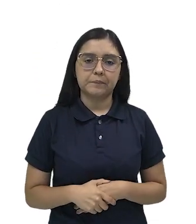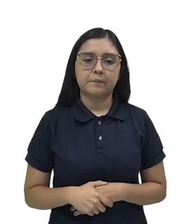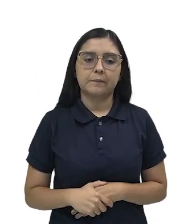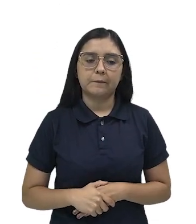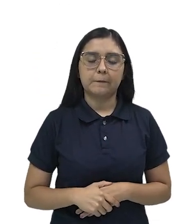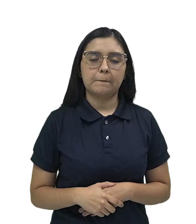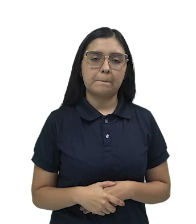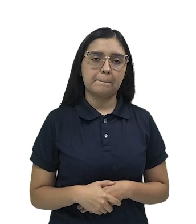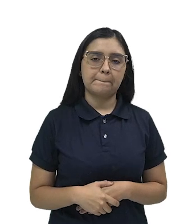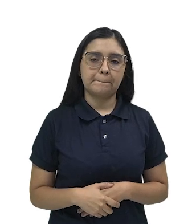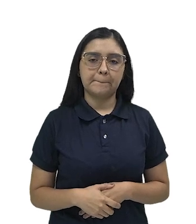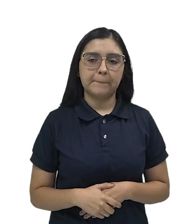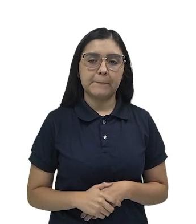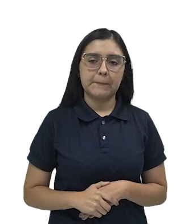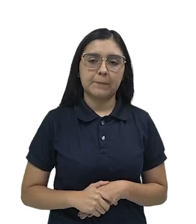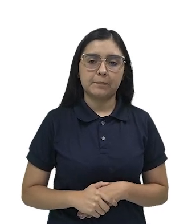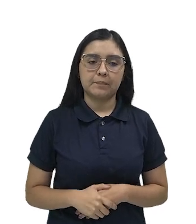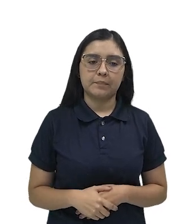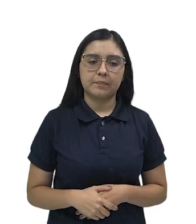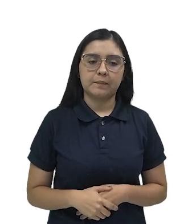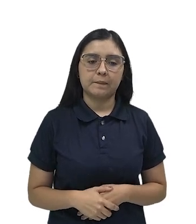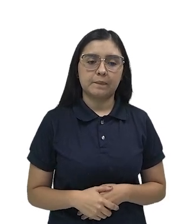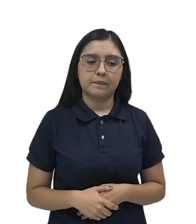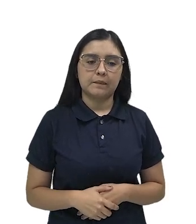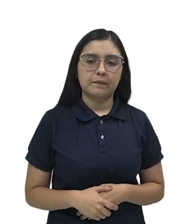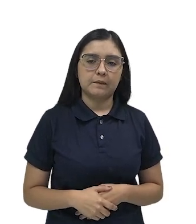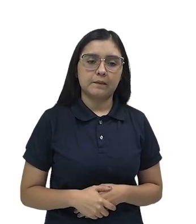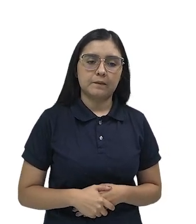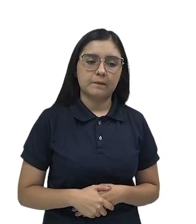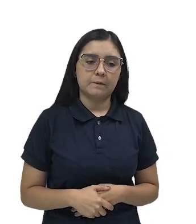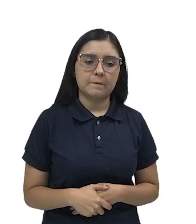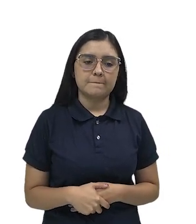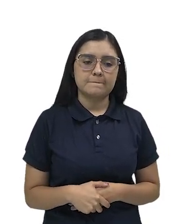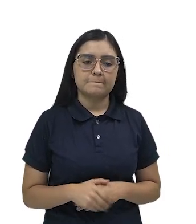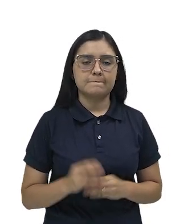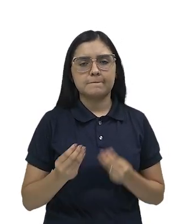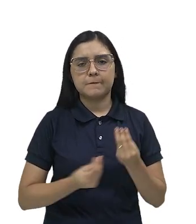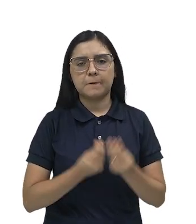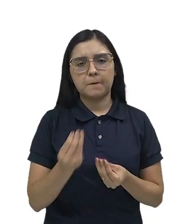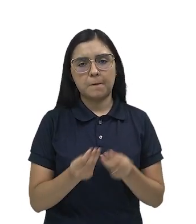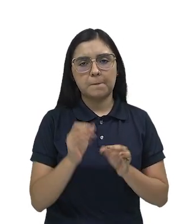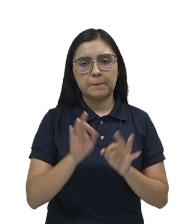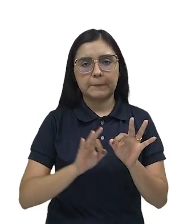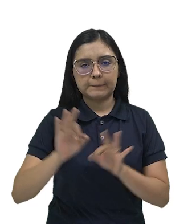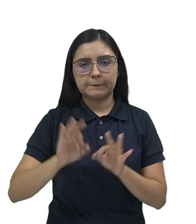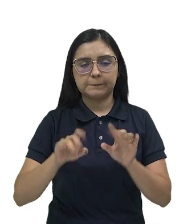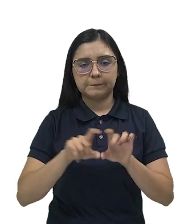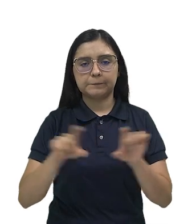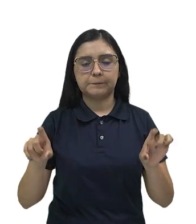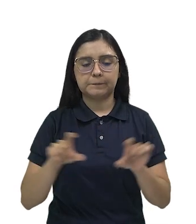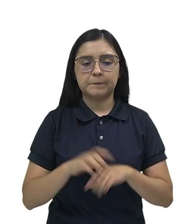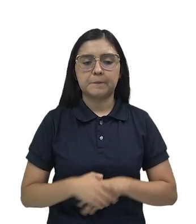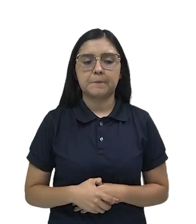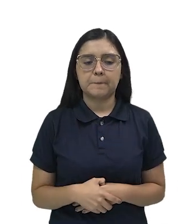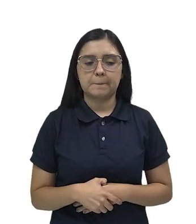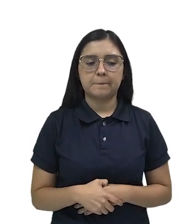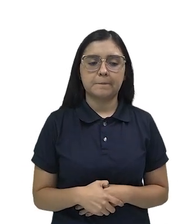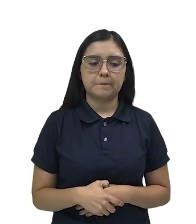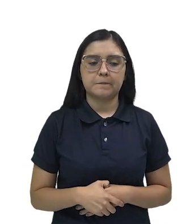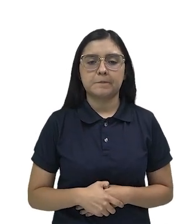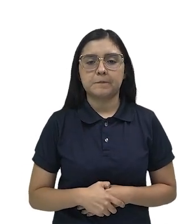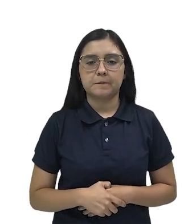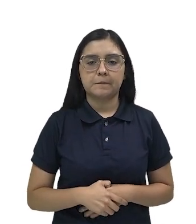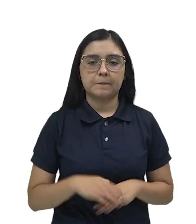sistema. Como é que vai ficar esse sistema? Esse sistema, então, é juntando